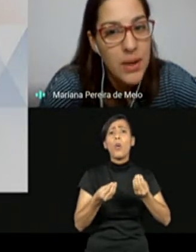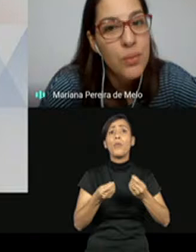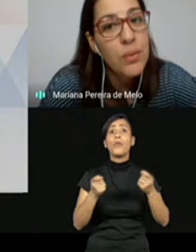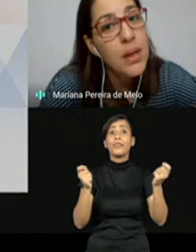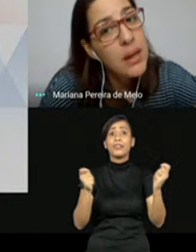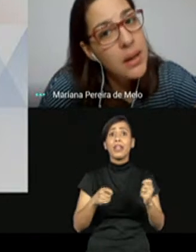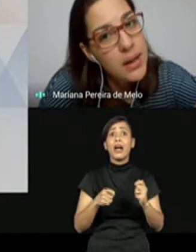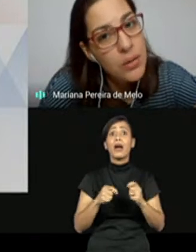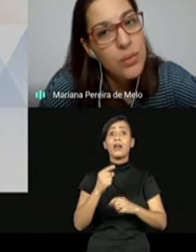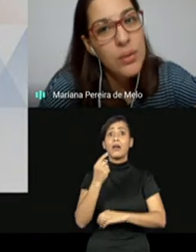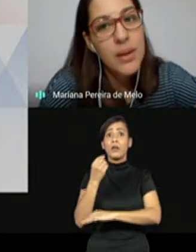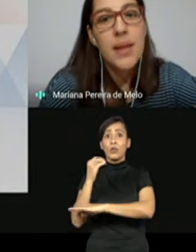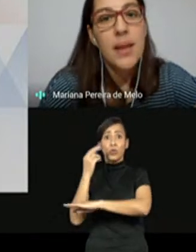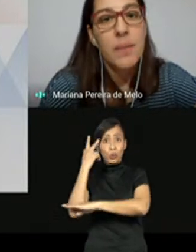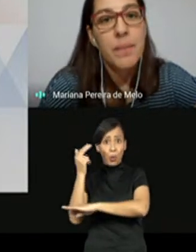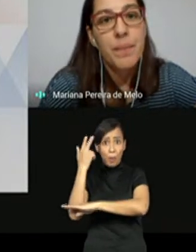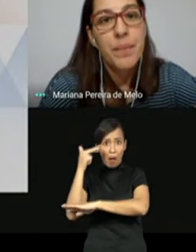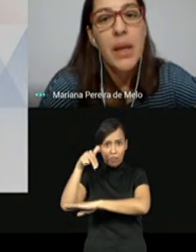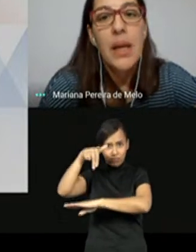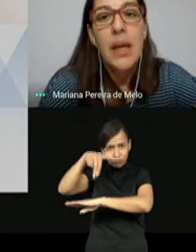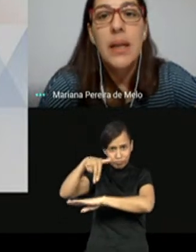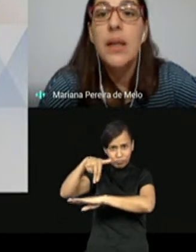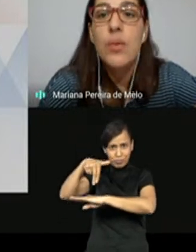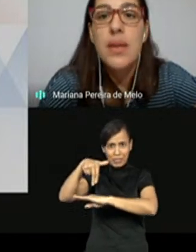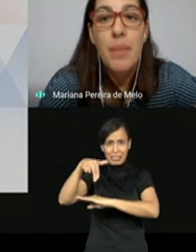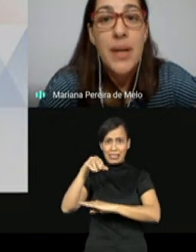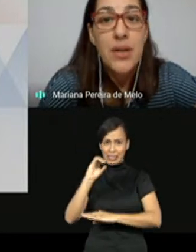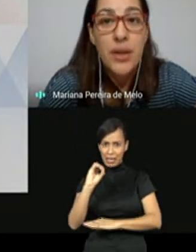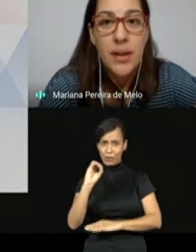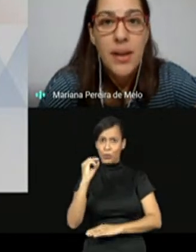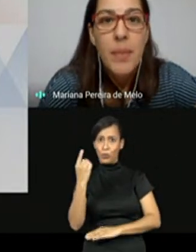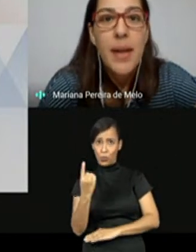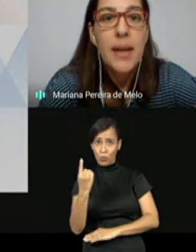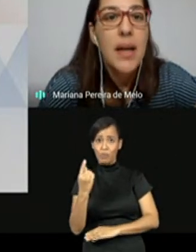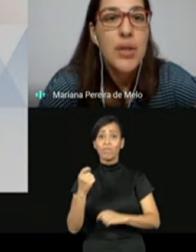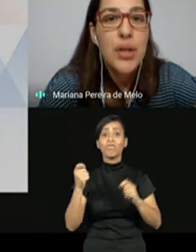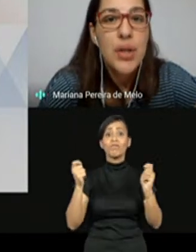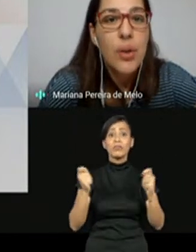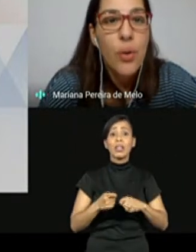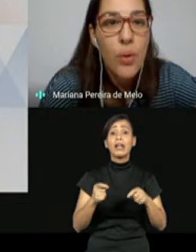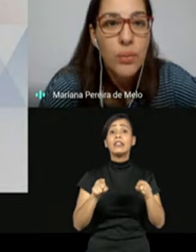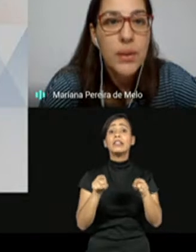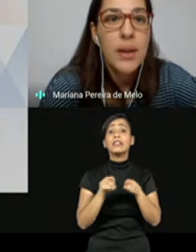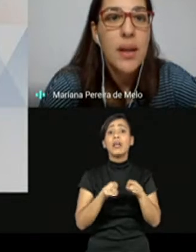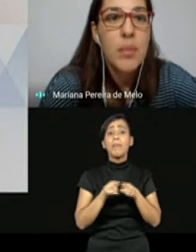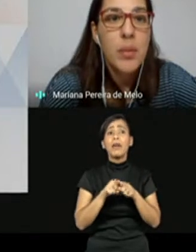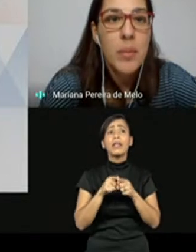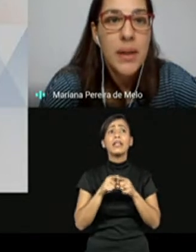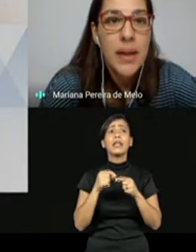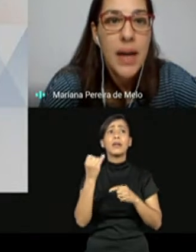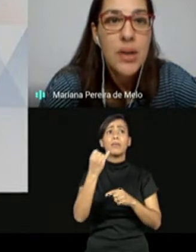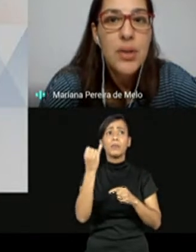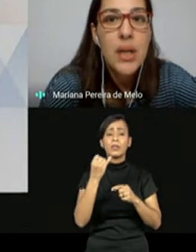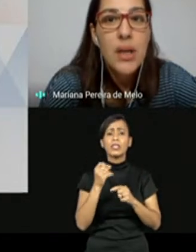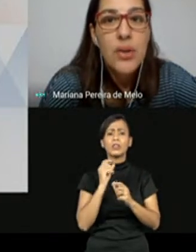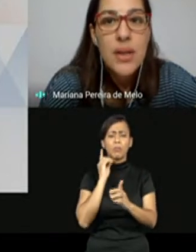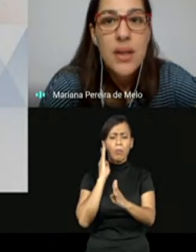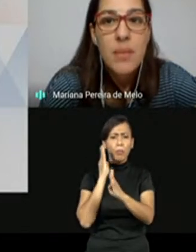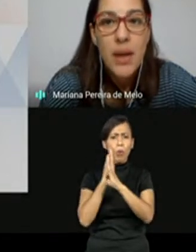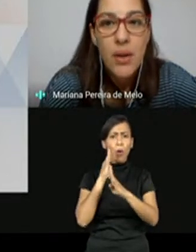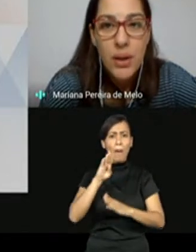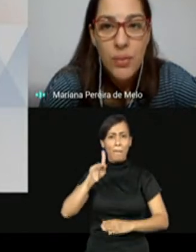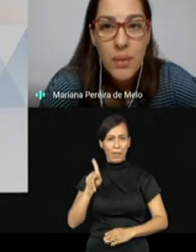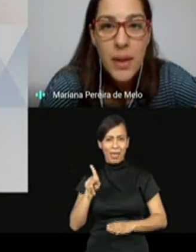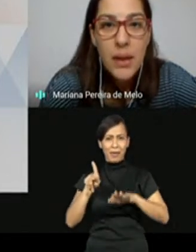normal 0,1 e calcula essa aqui. Então, a partir da tabela, a gente encontra que a probabilidade de